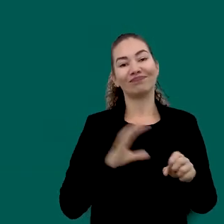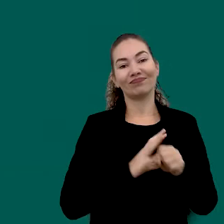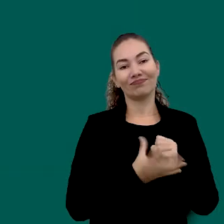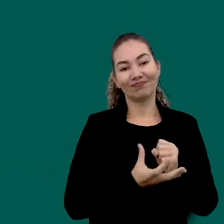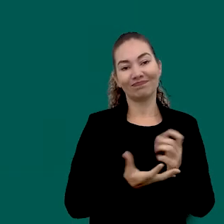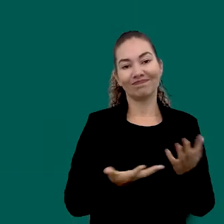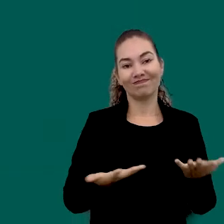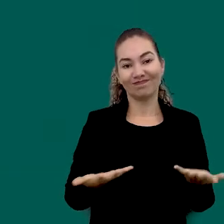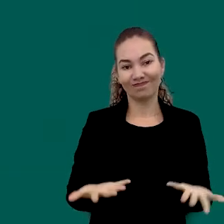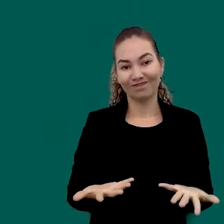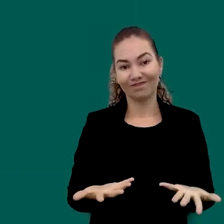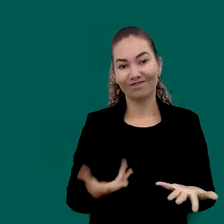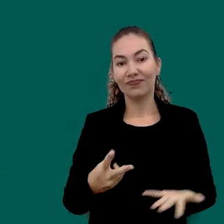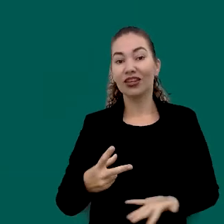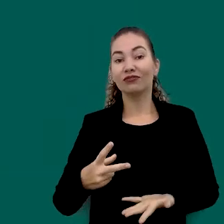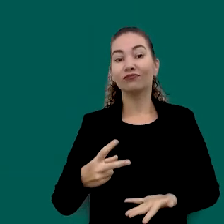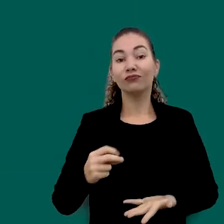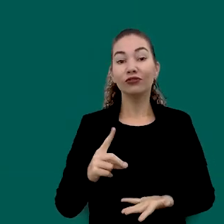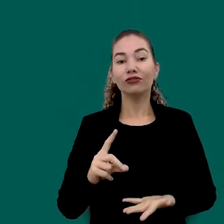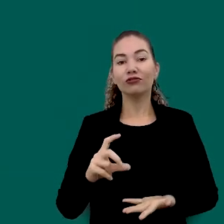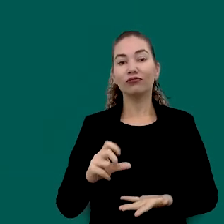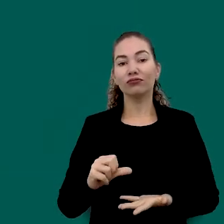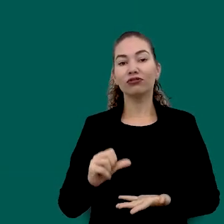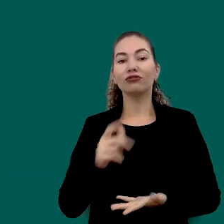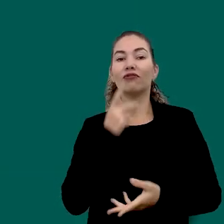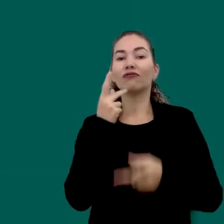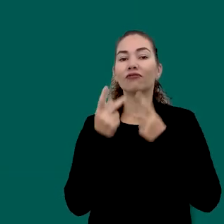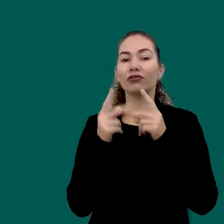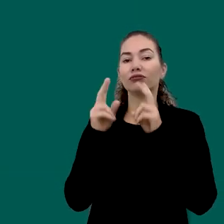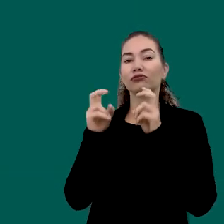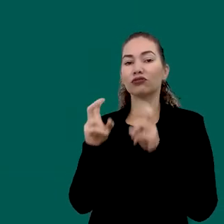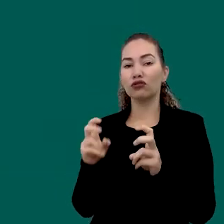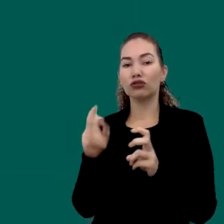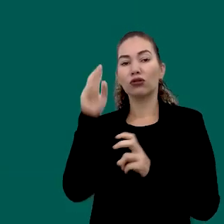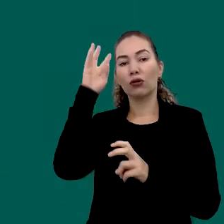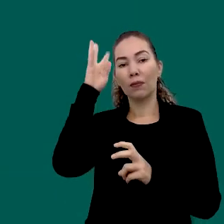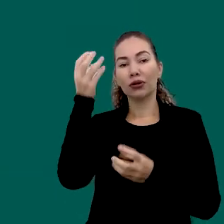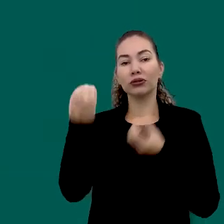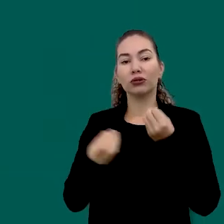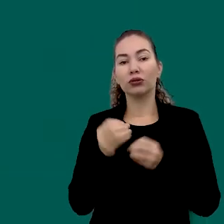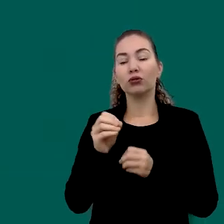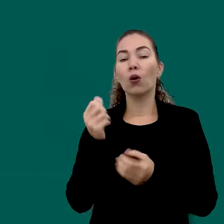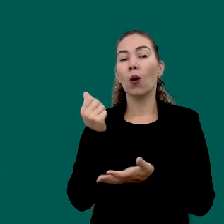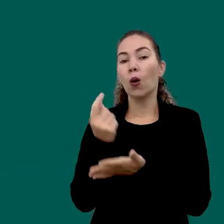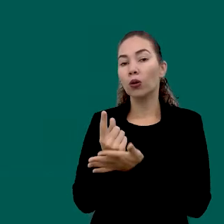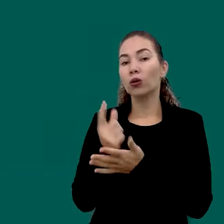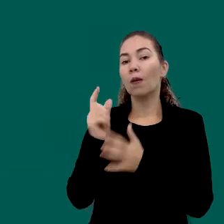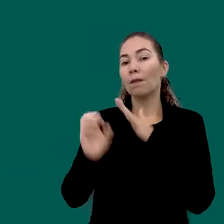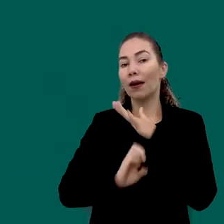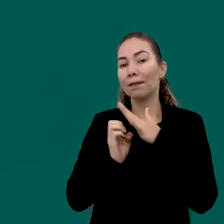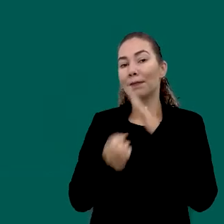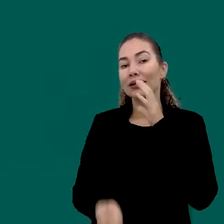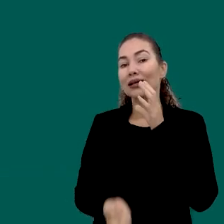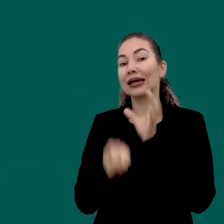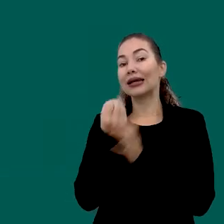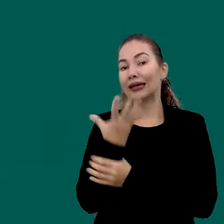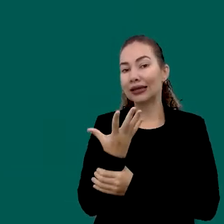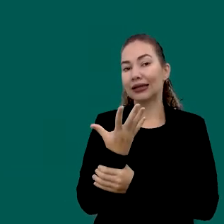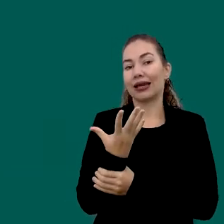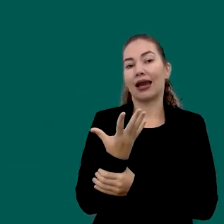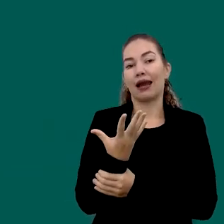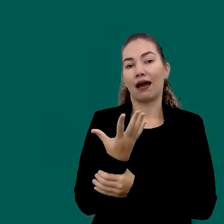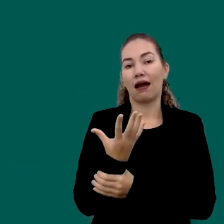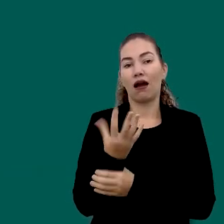Então a gente estava desde 2019 falando sobre digital, a gente pegou uma empresa para criar do zero, criar do